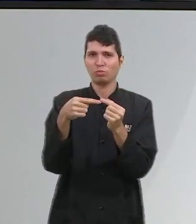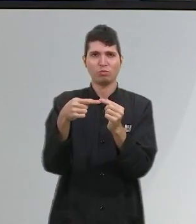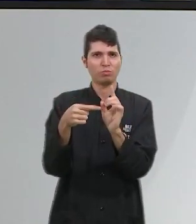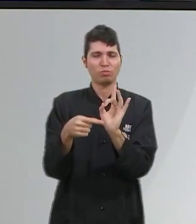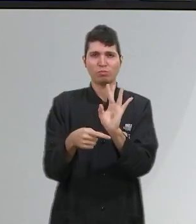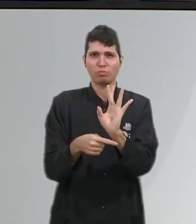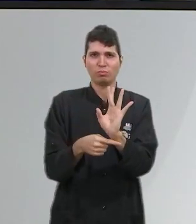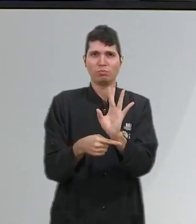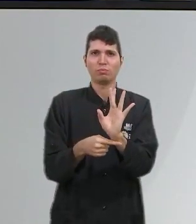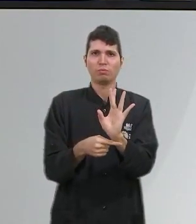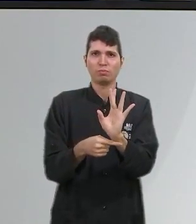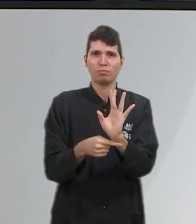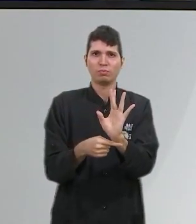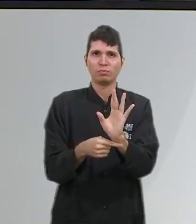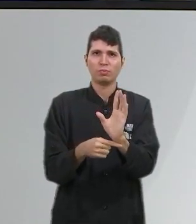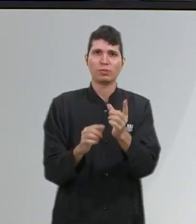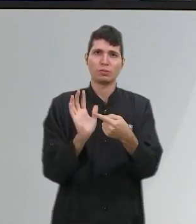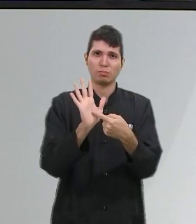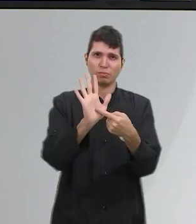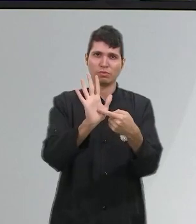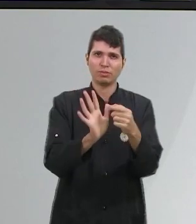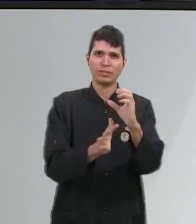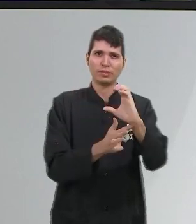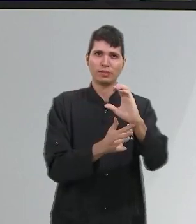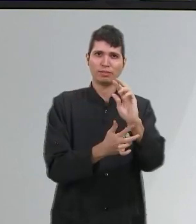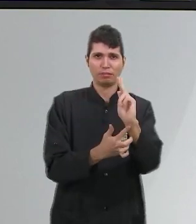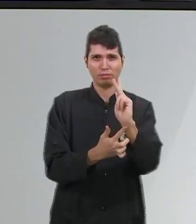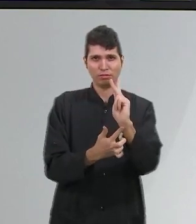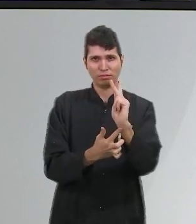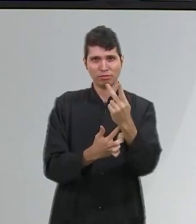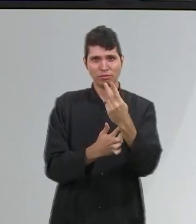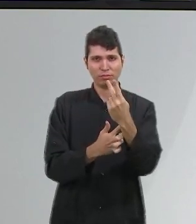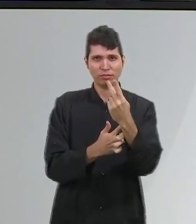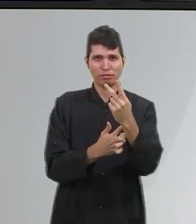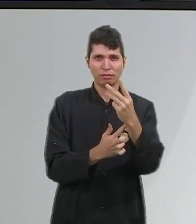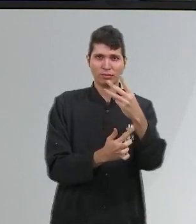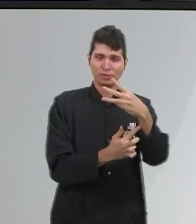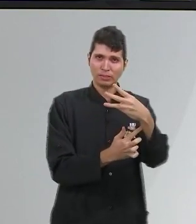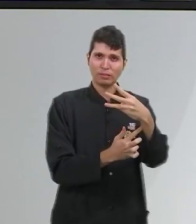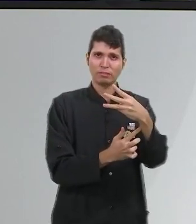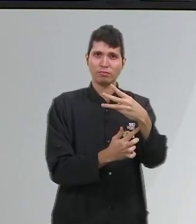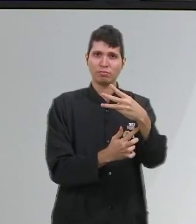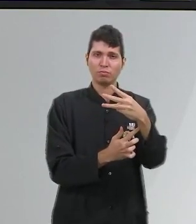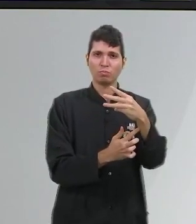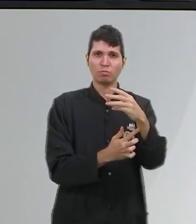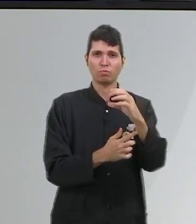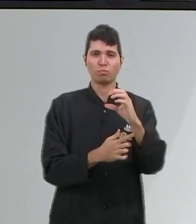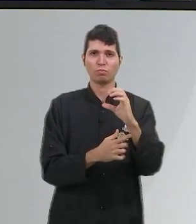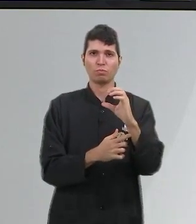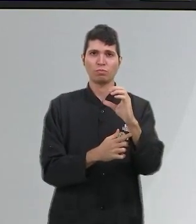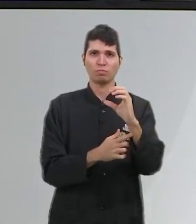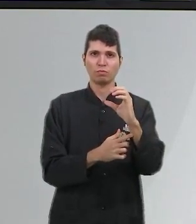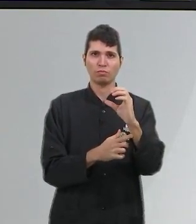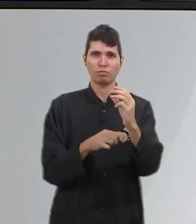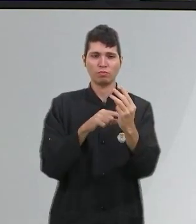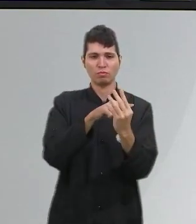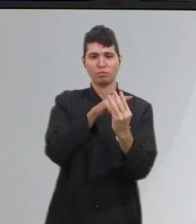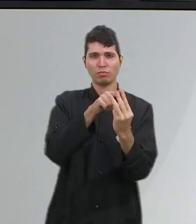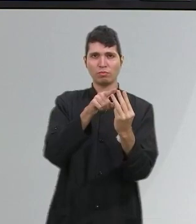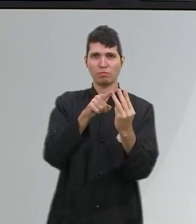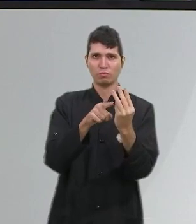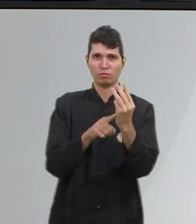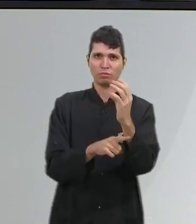ó, CH3. Nesse carbono eu vou ter a presença de 3